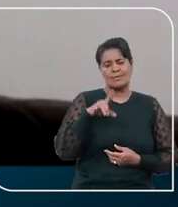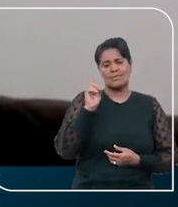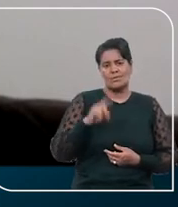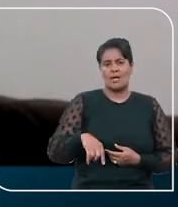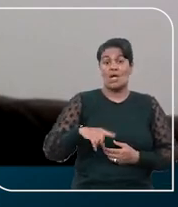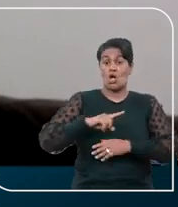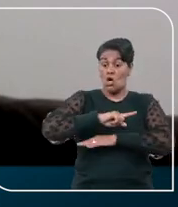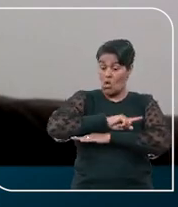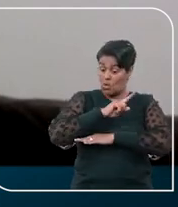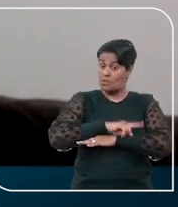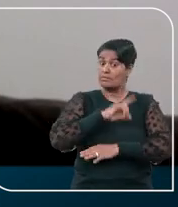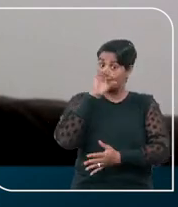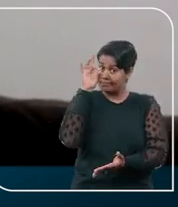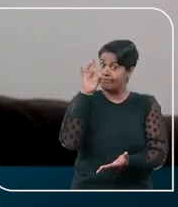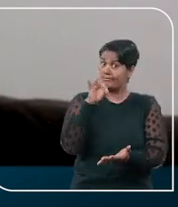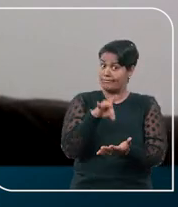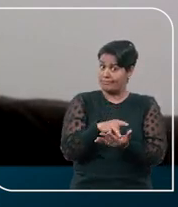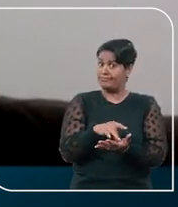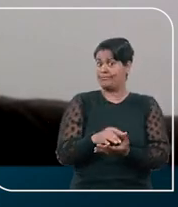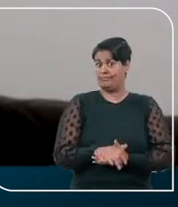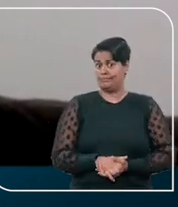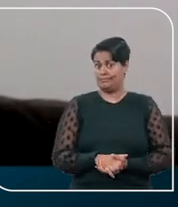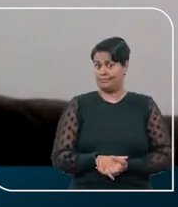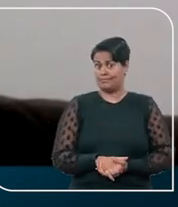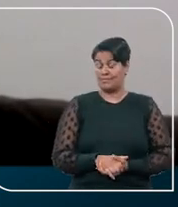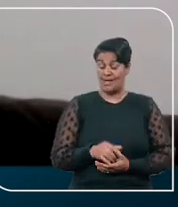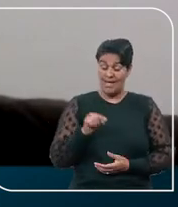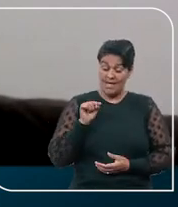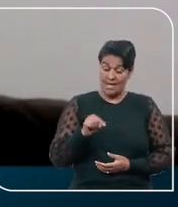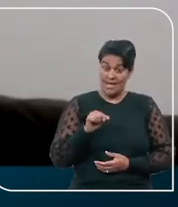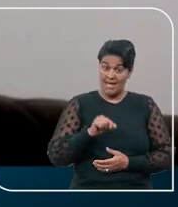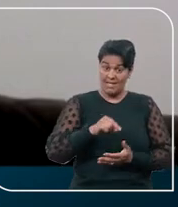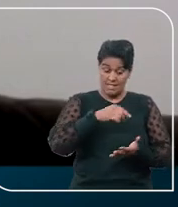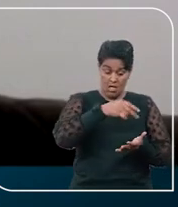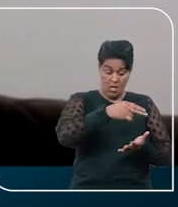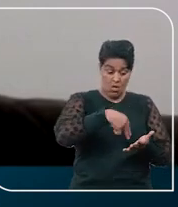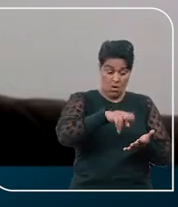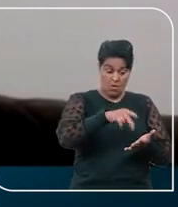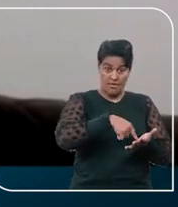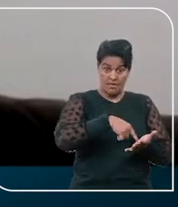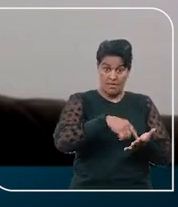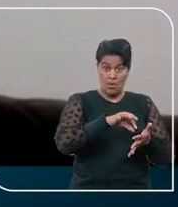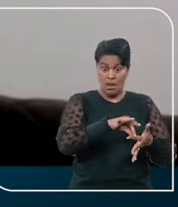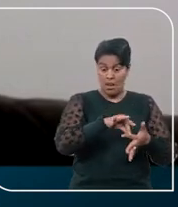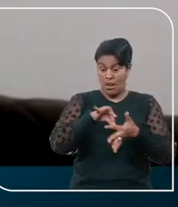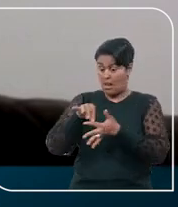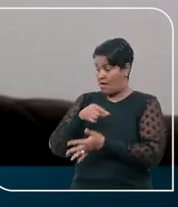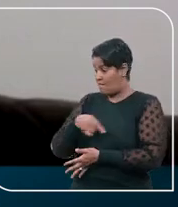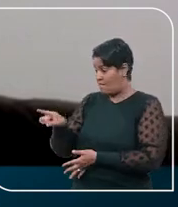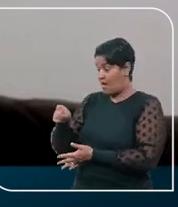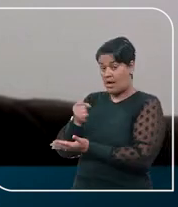fato. E essas convenções, então, elas não são levadas a registro no cartório de registro de imóveis.